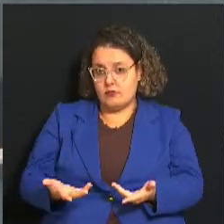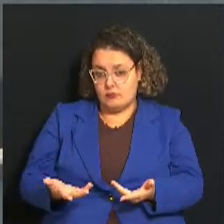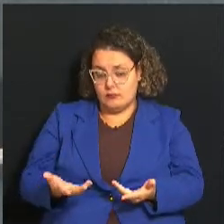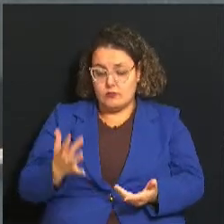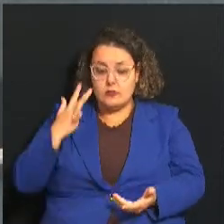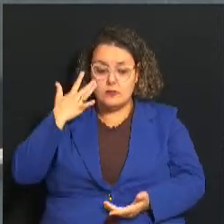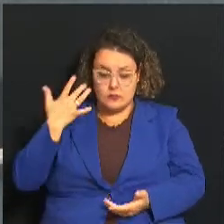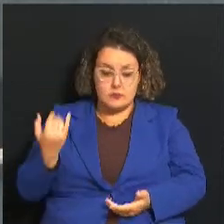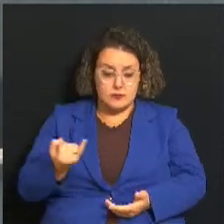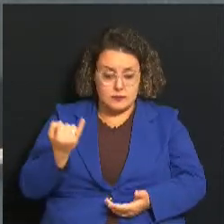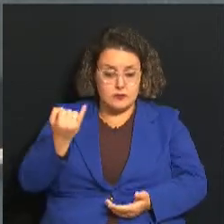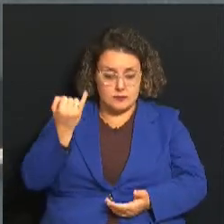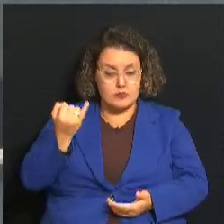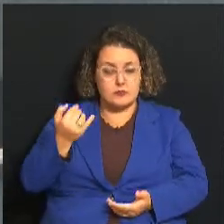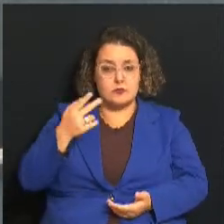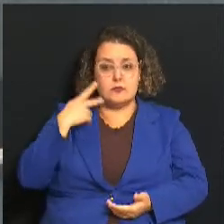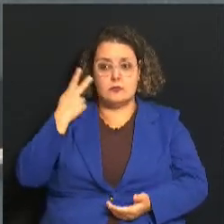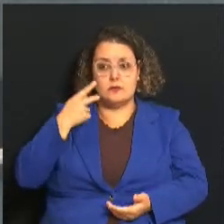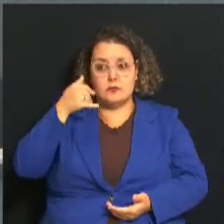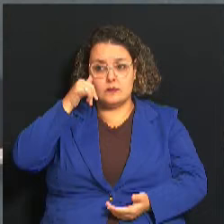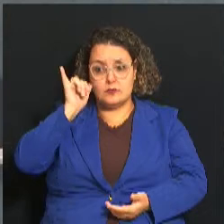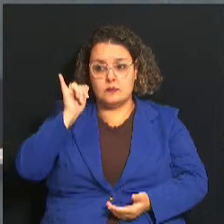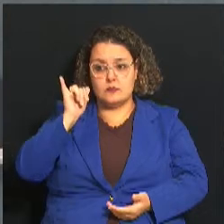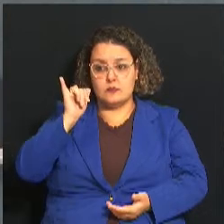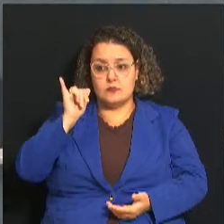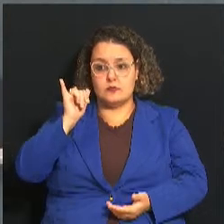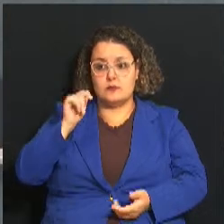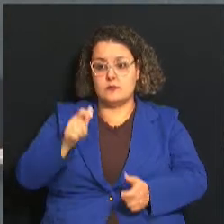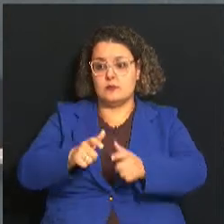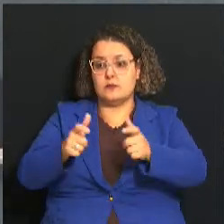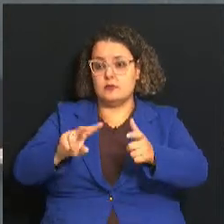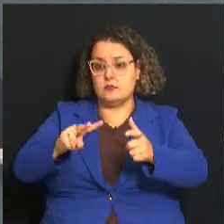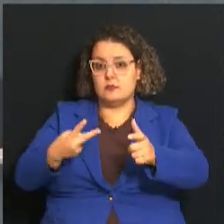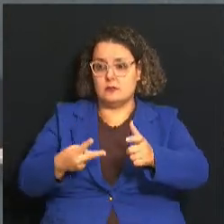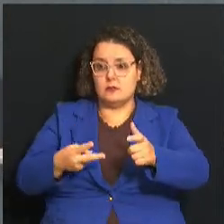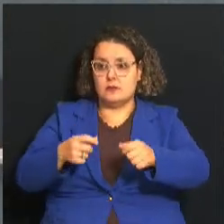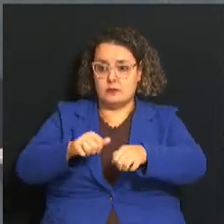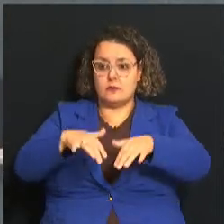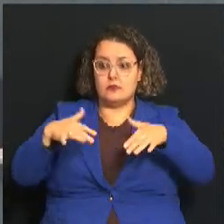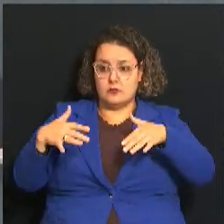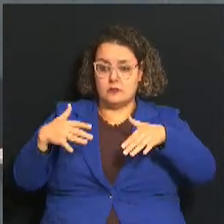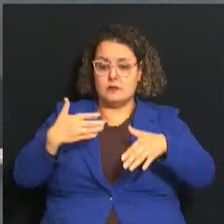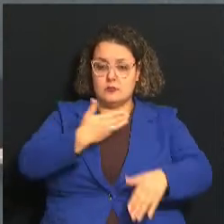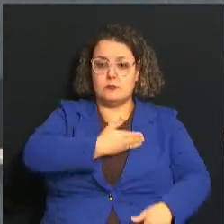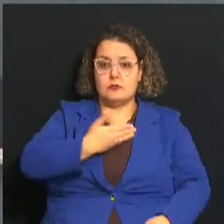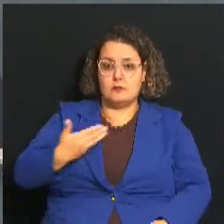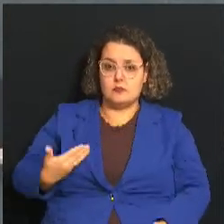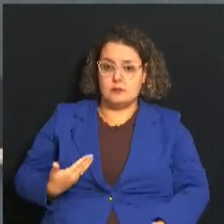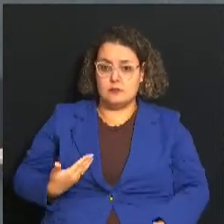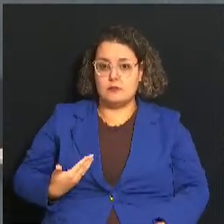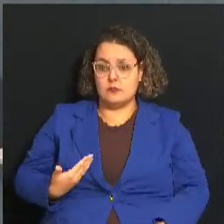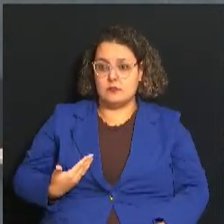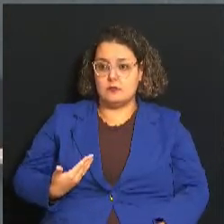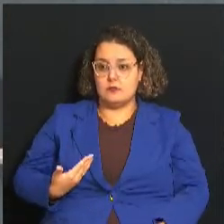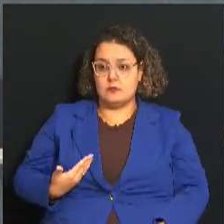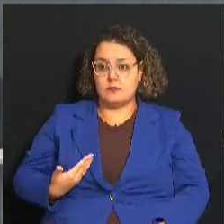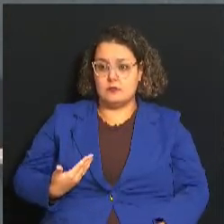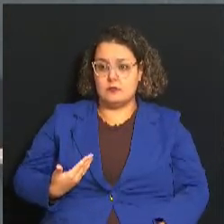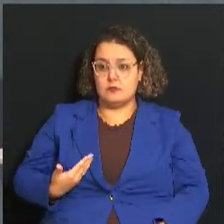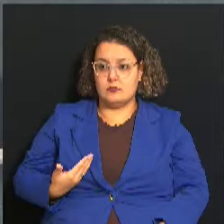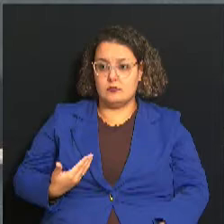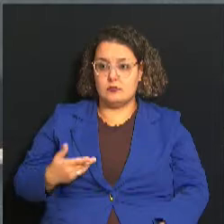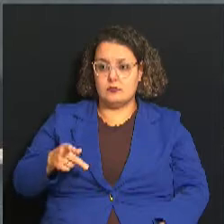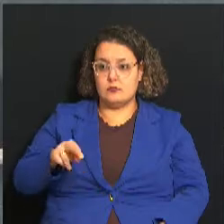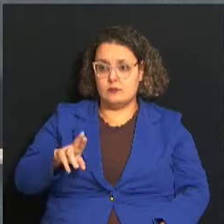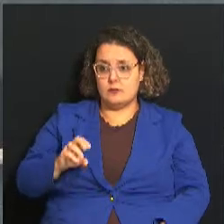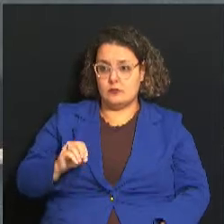o que o vereador Paulo Búfalo colocou, que na maioria das vezes nas audiências públicas, são audiências públicas pro forma,